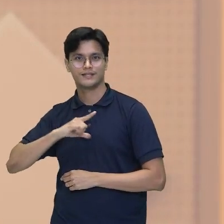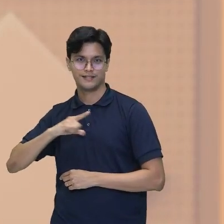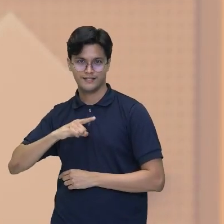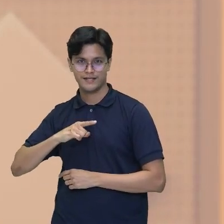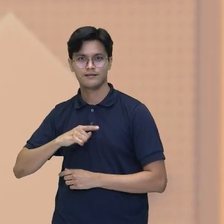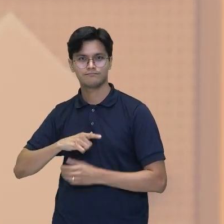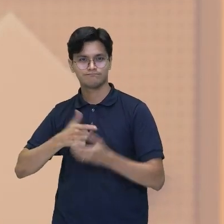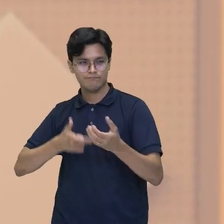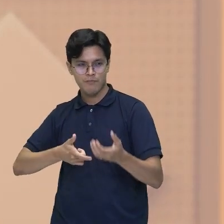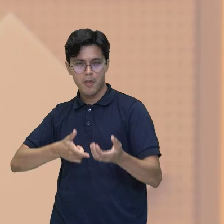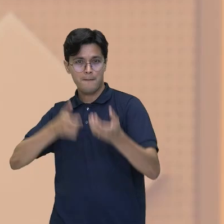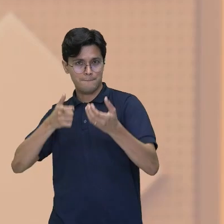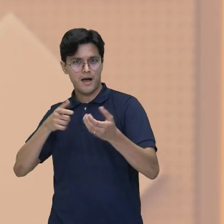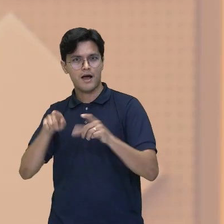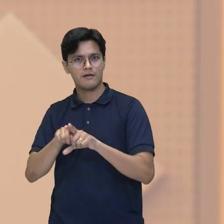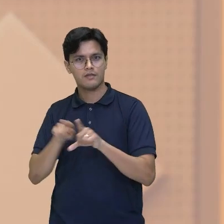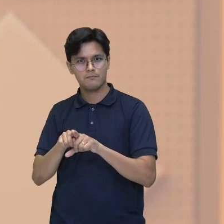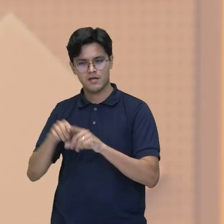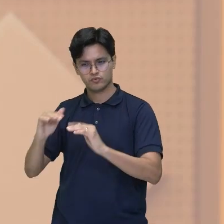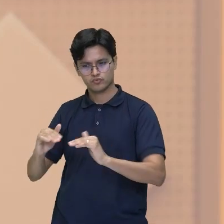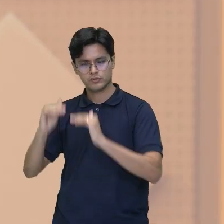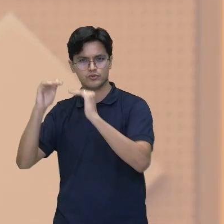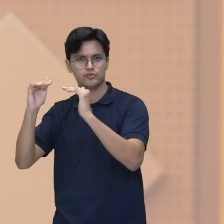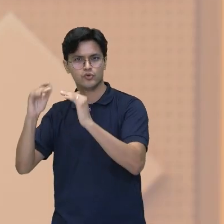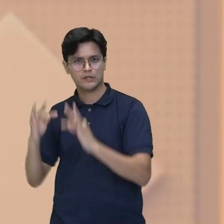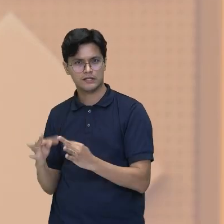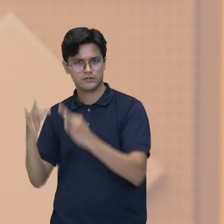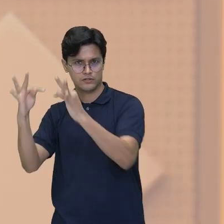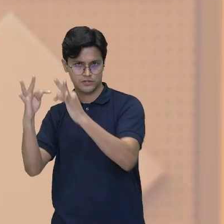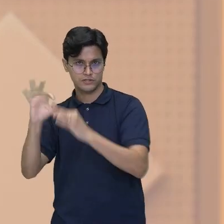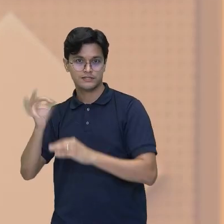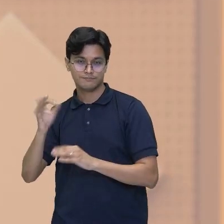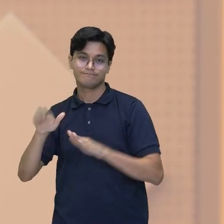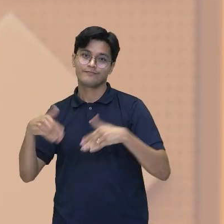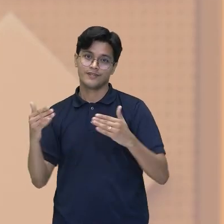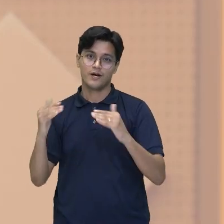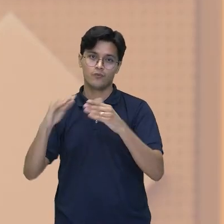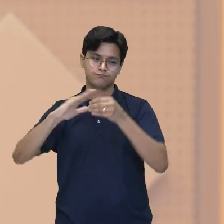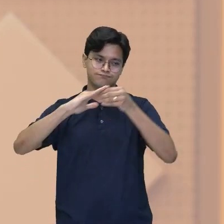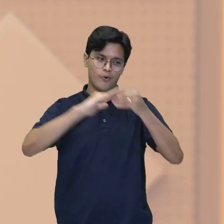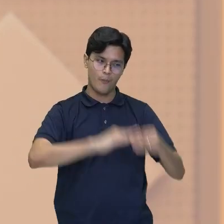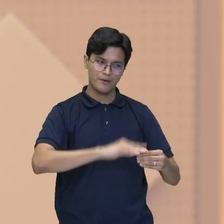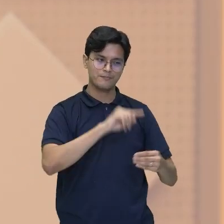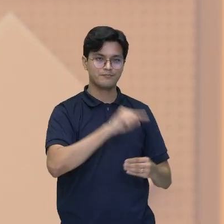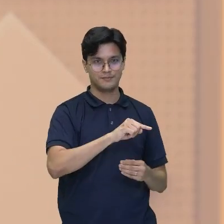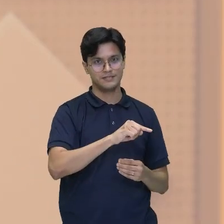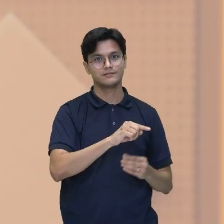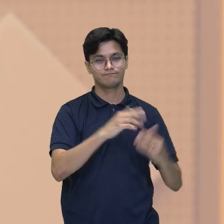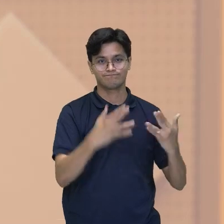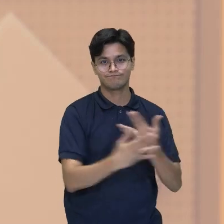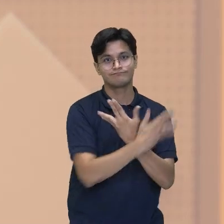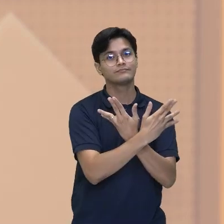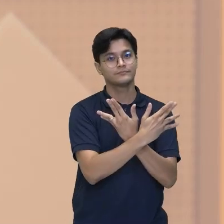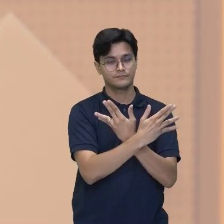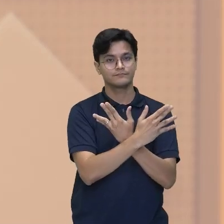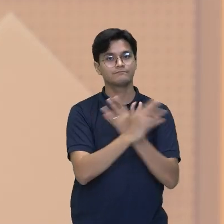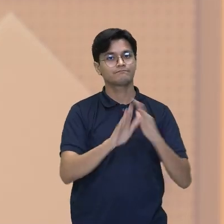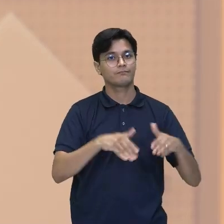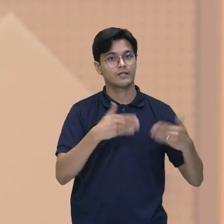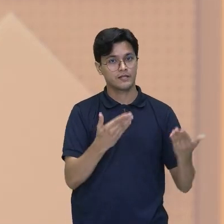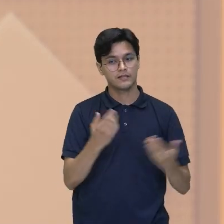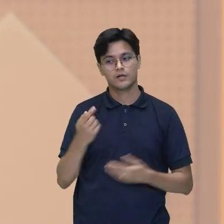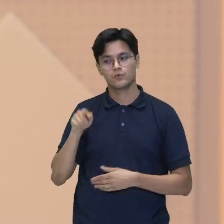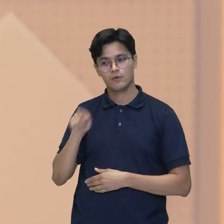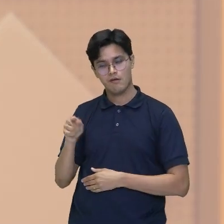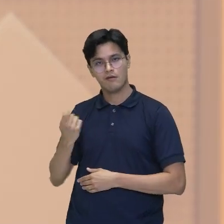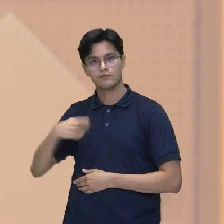vai sobrepor a resistência militar dos incas, certo? E isso vai fazer com que os espanhóis